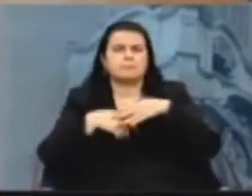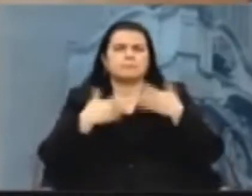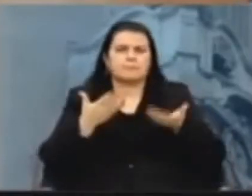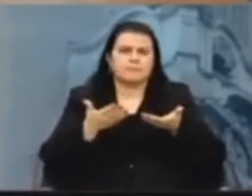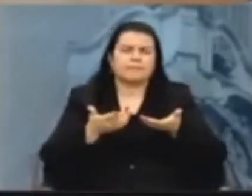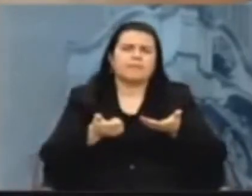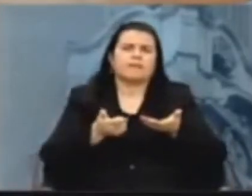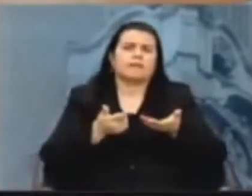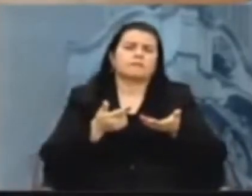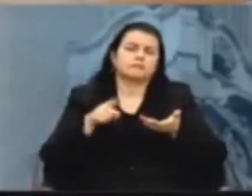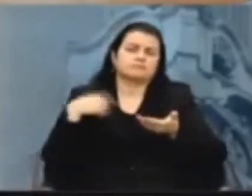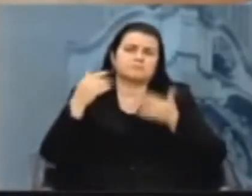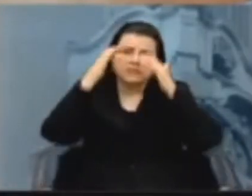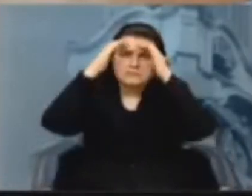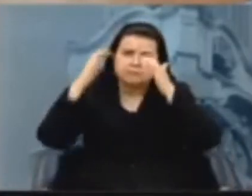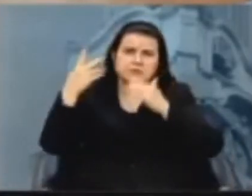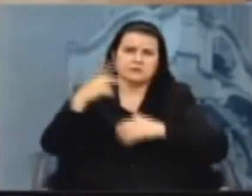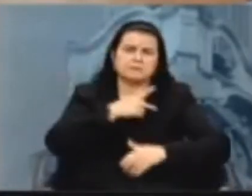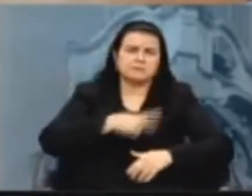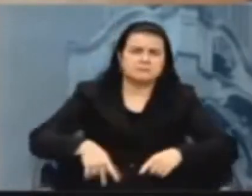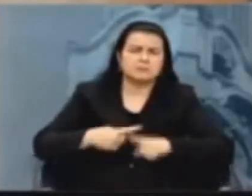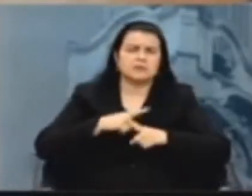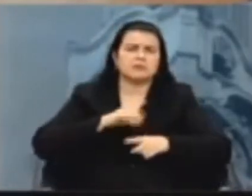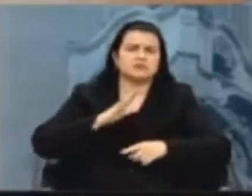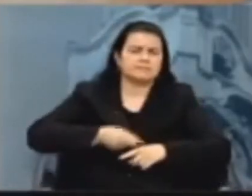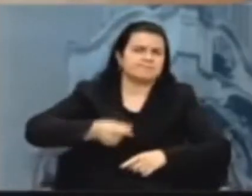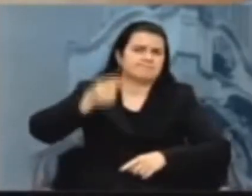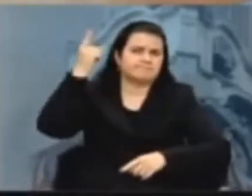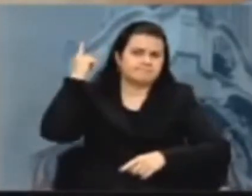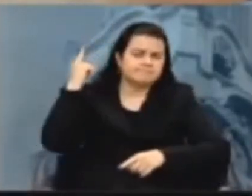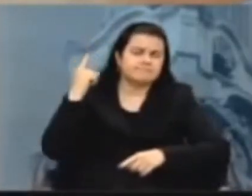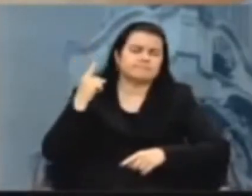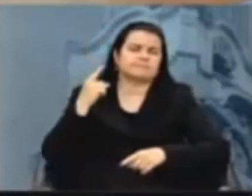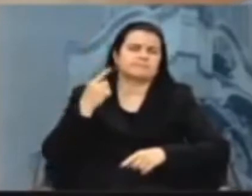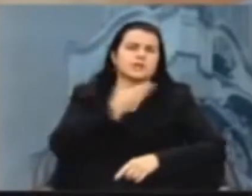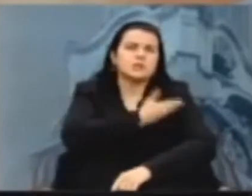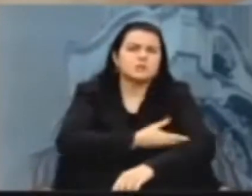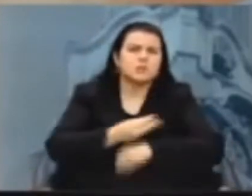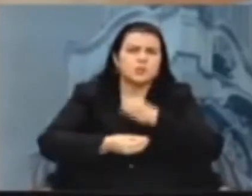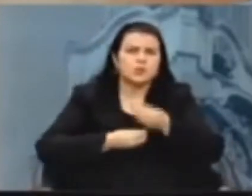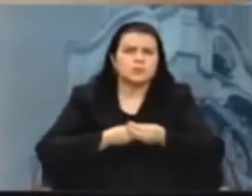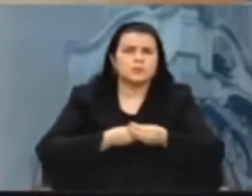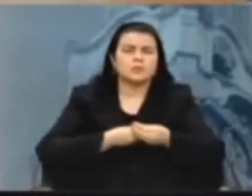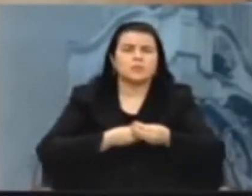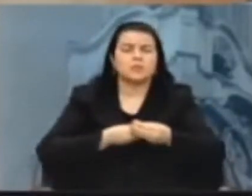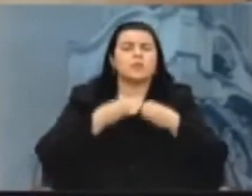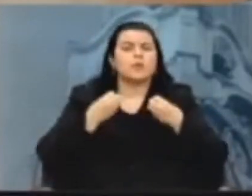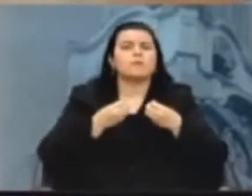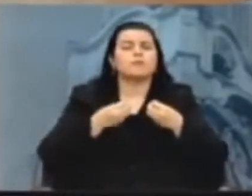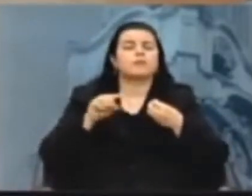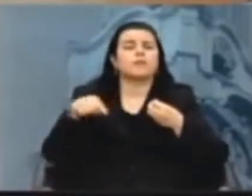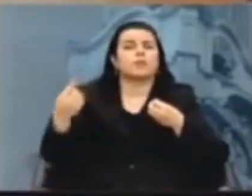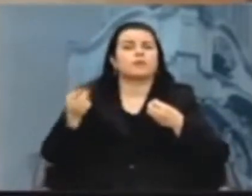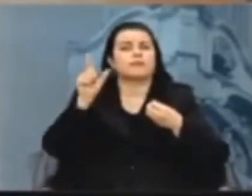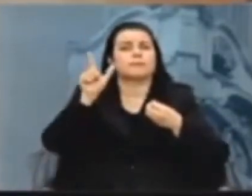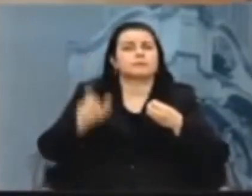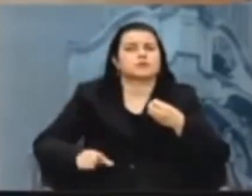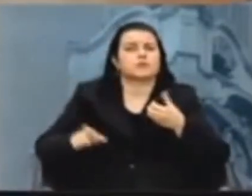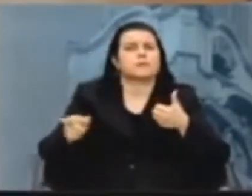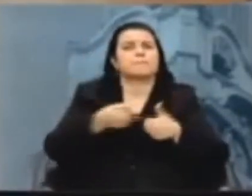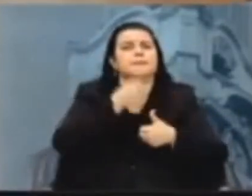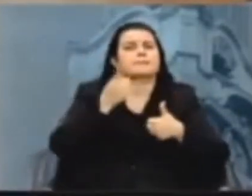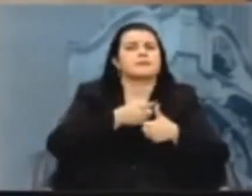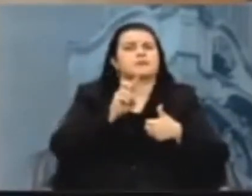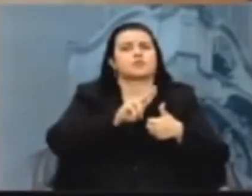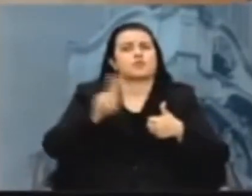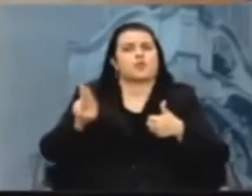respeitada, conforme tradição já afirmada, de que este seria o primeiro da lista, ainda mais tendo em